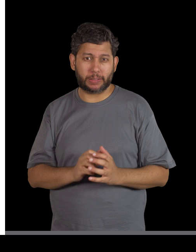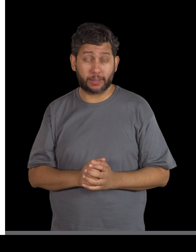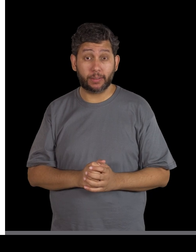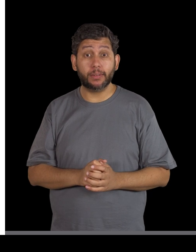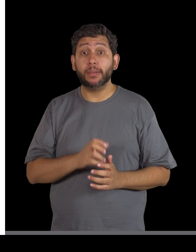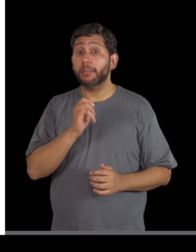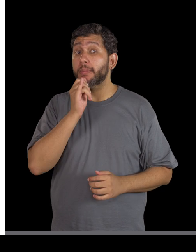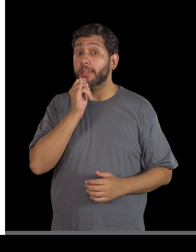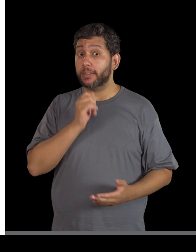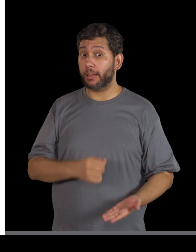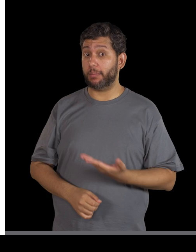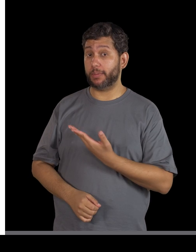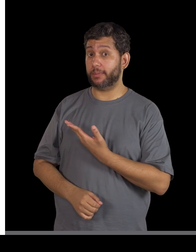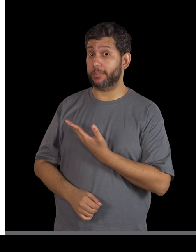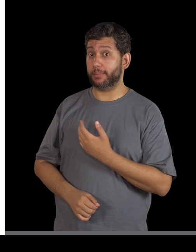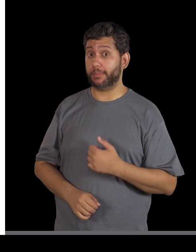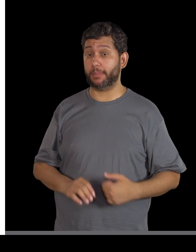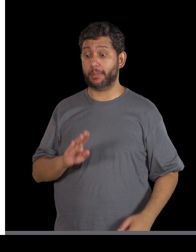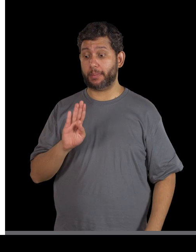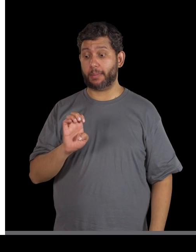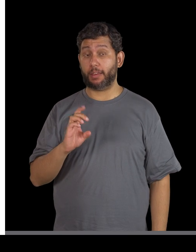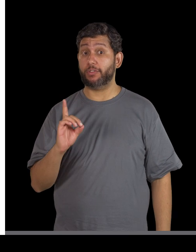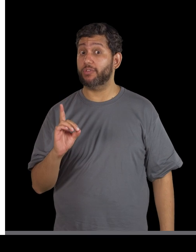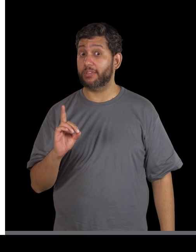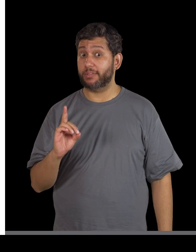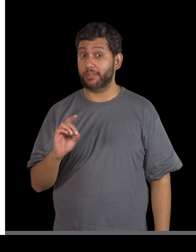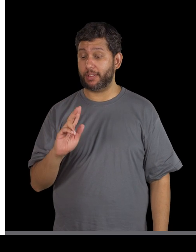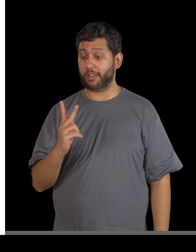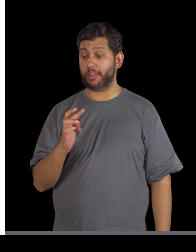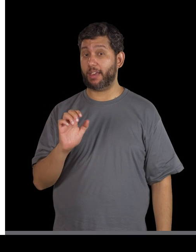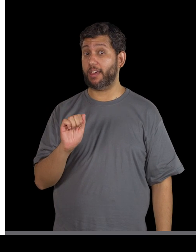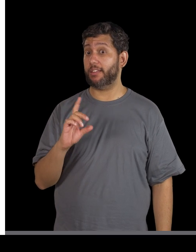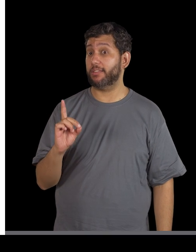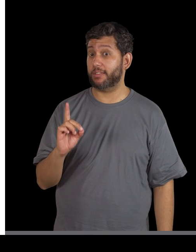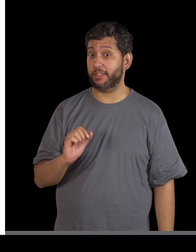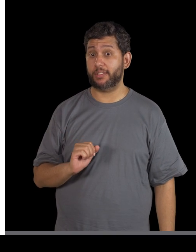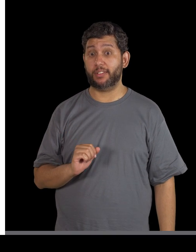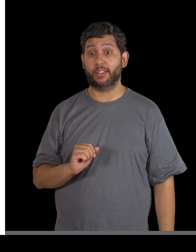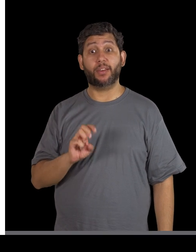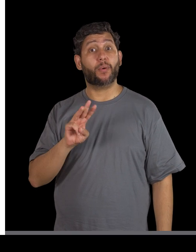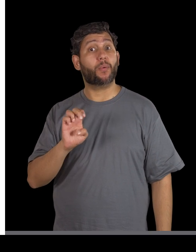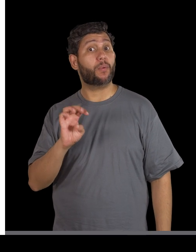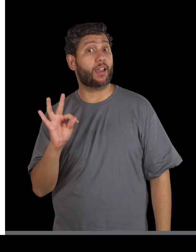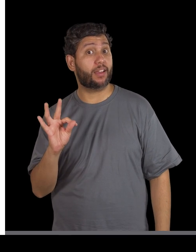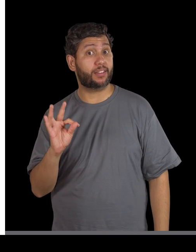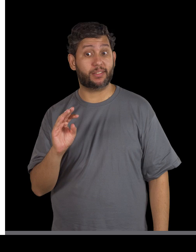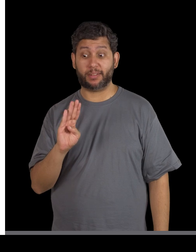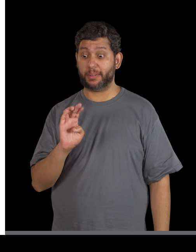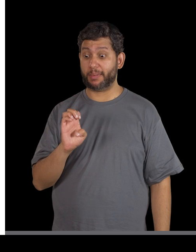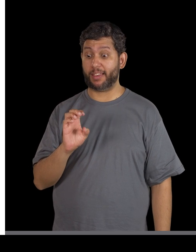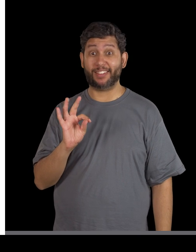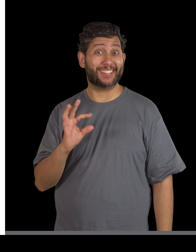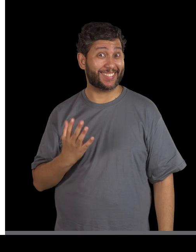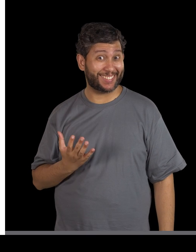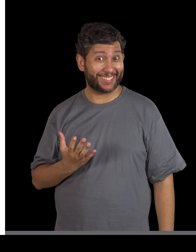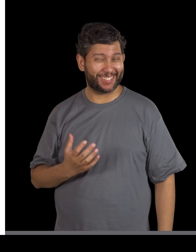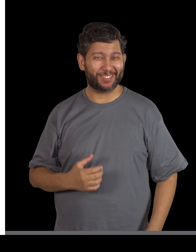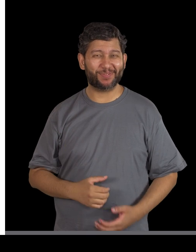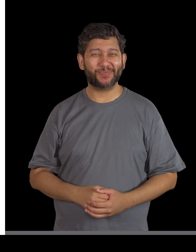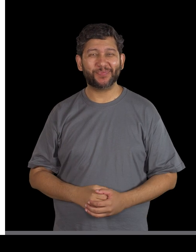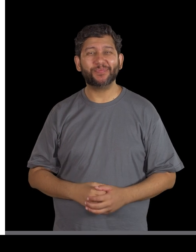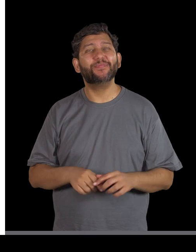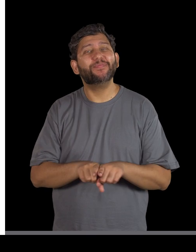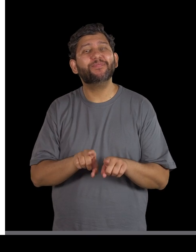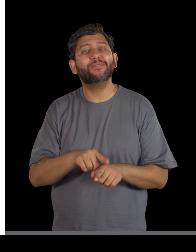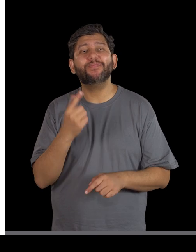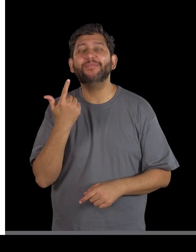E a gente tem em palavras como bed, head, bet, Wet é esse é. Mais abaixo a gente tem